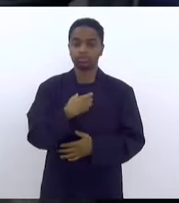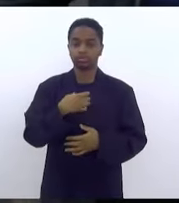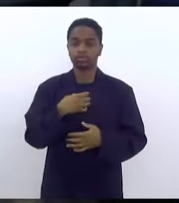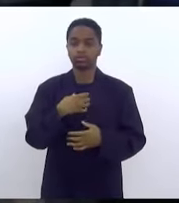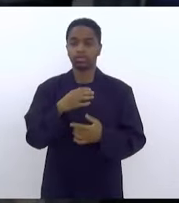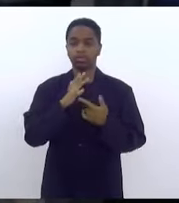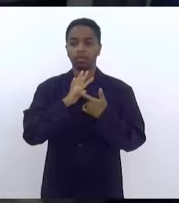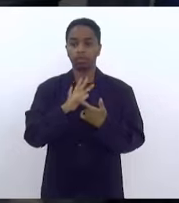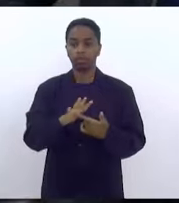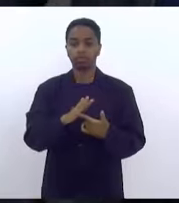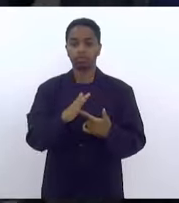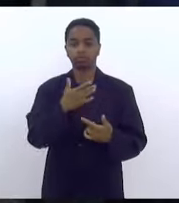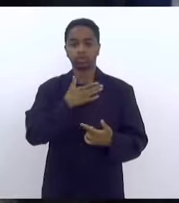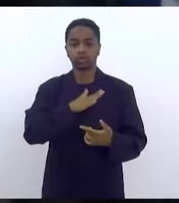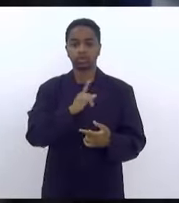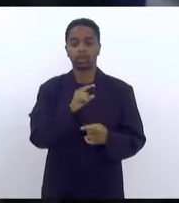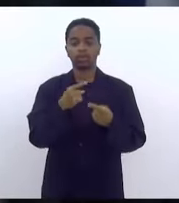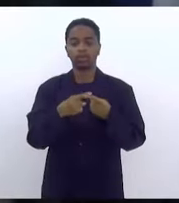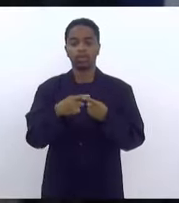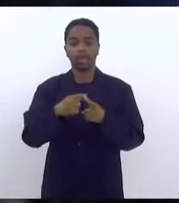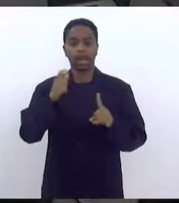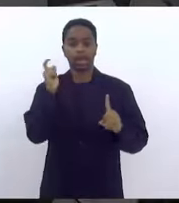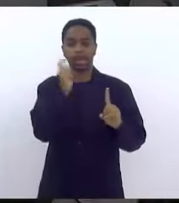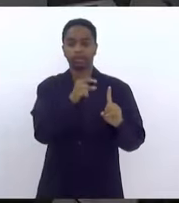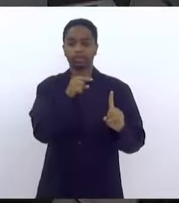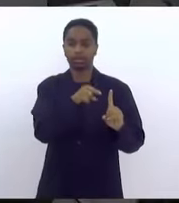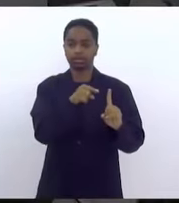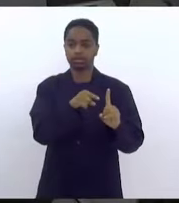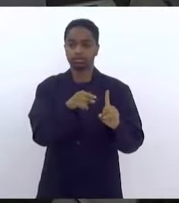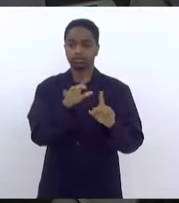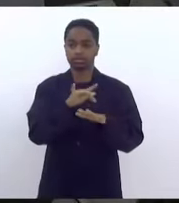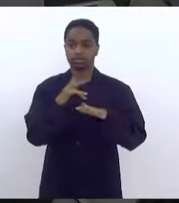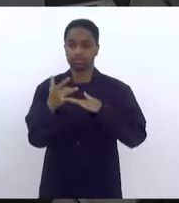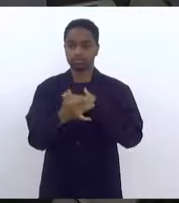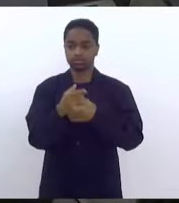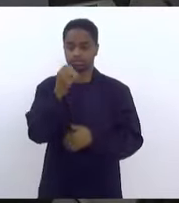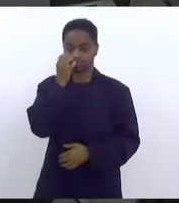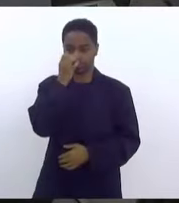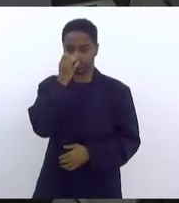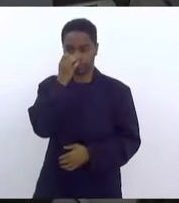Thiago Gagliasso, covardemente atacado nas redes sociais.